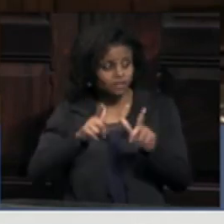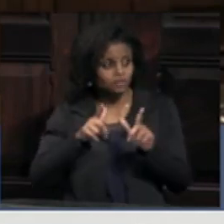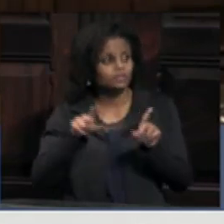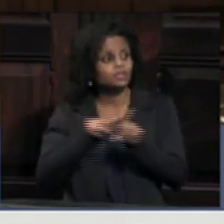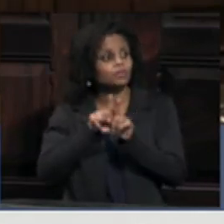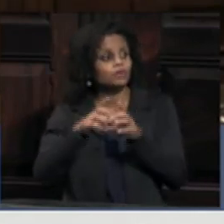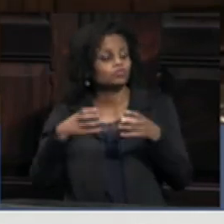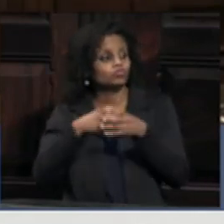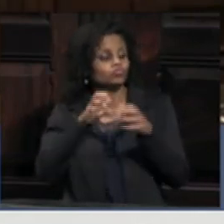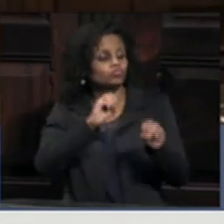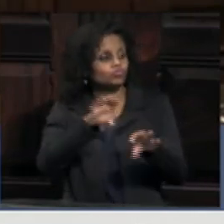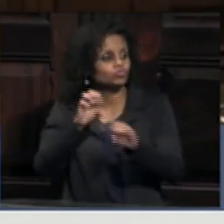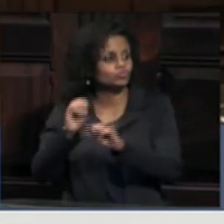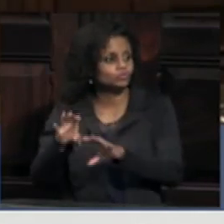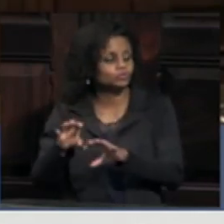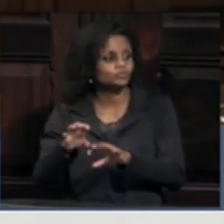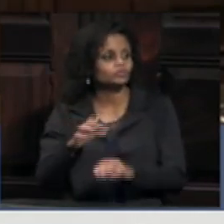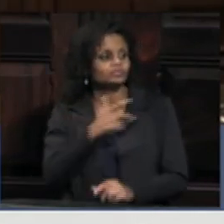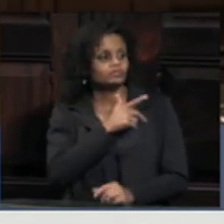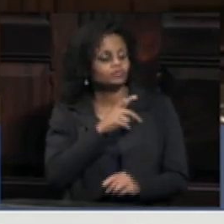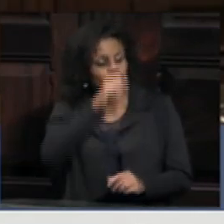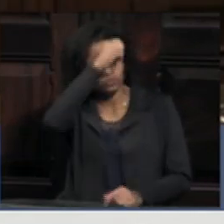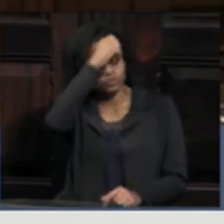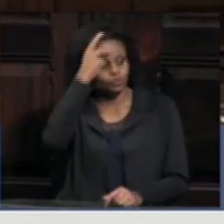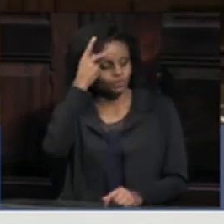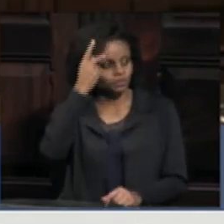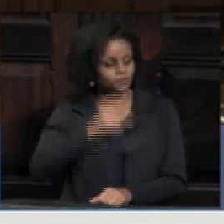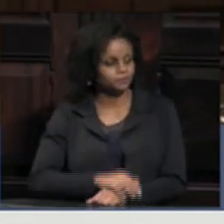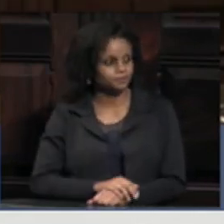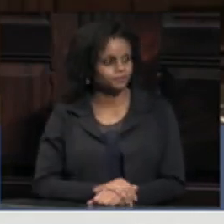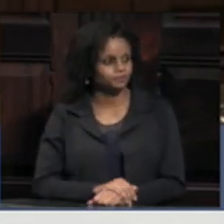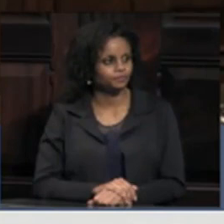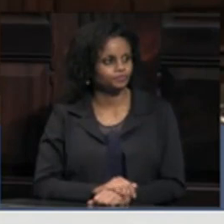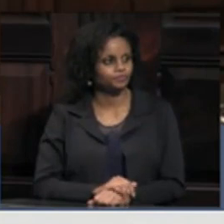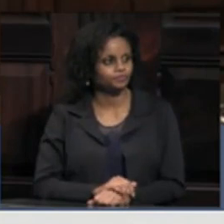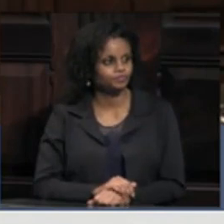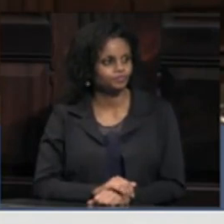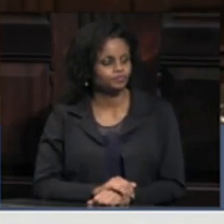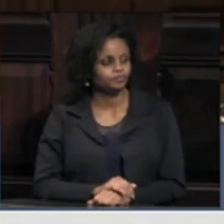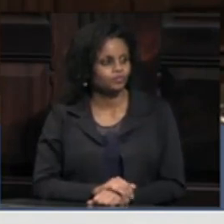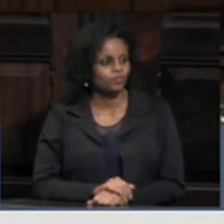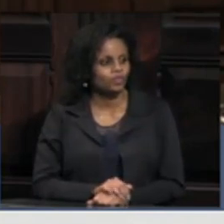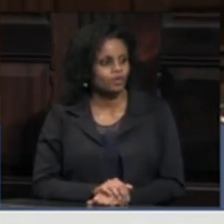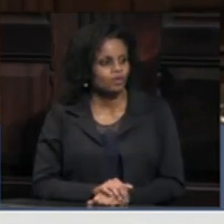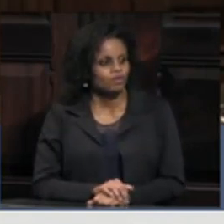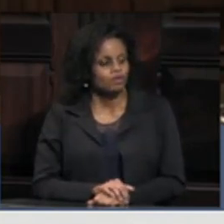Educação publicamente. Mas em determinado momento, por uma